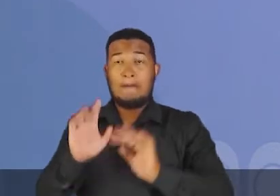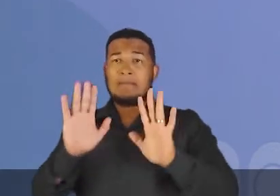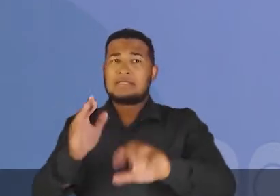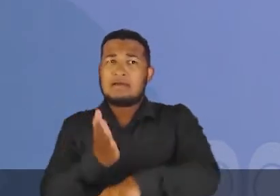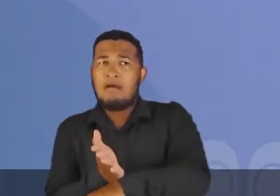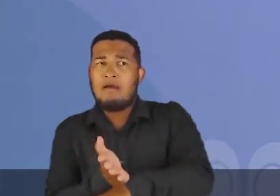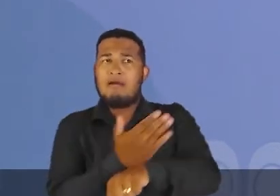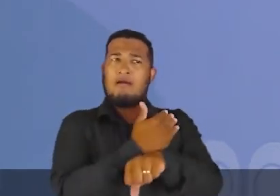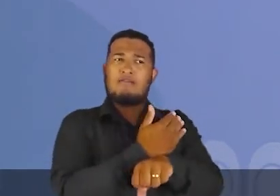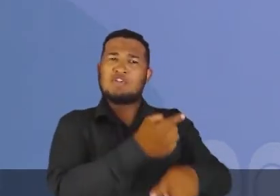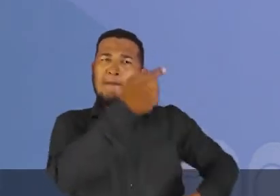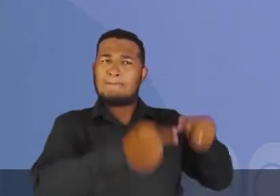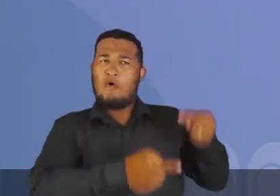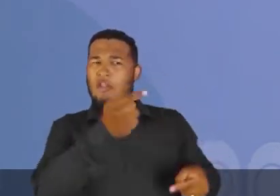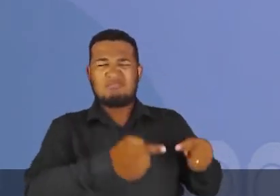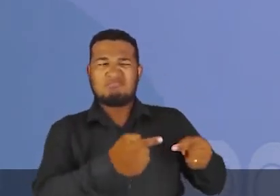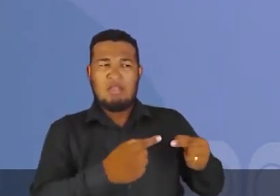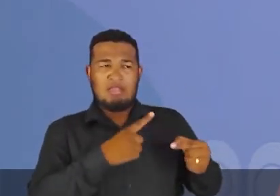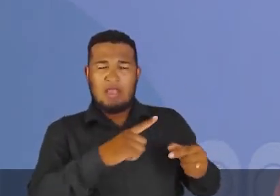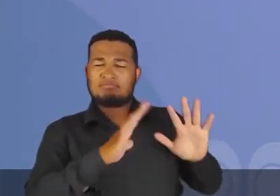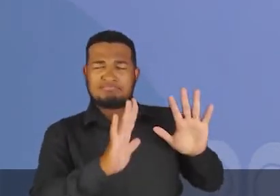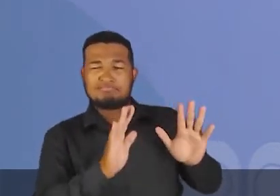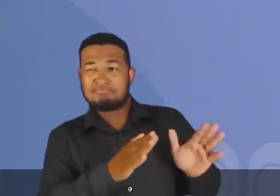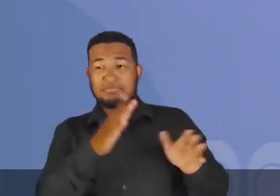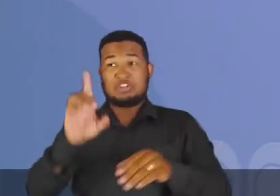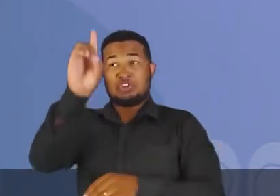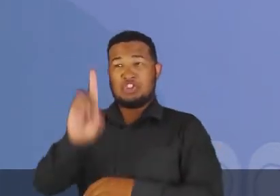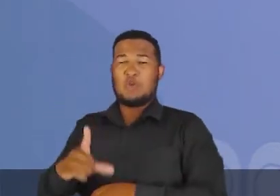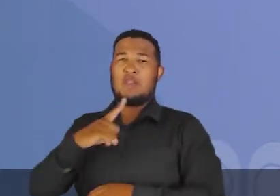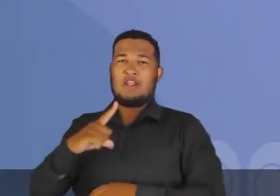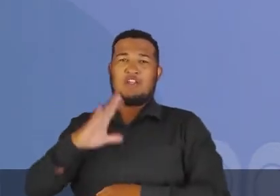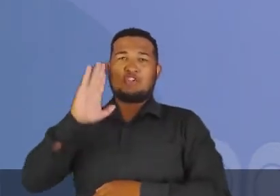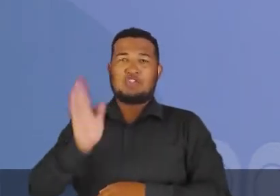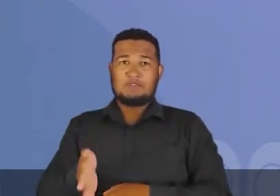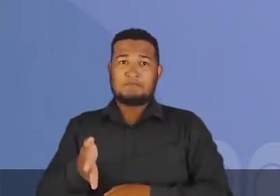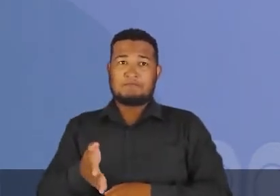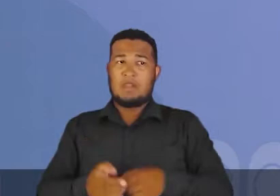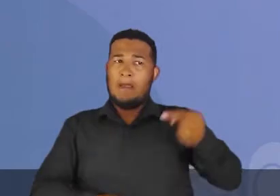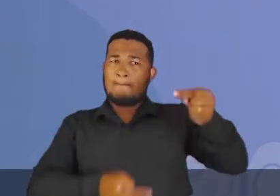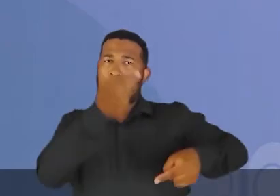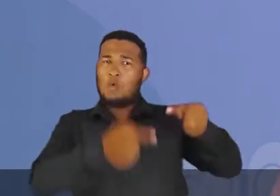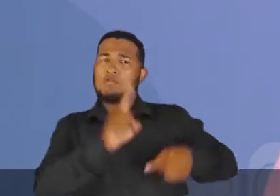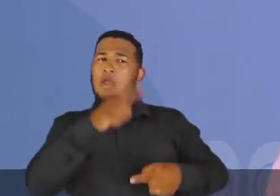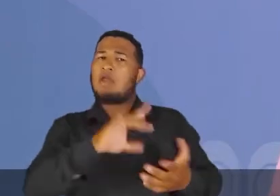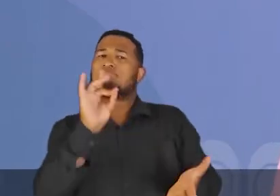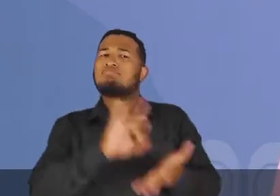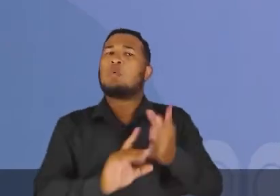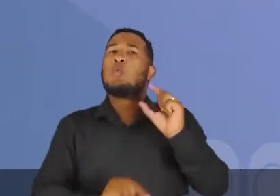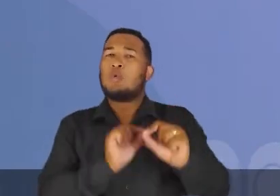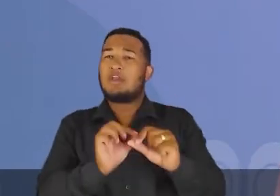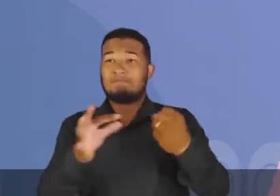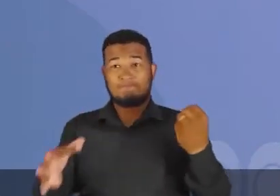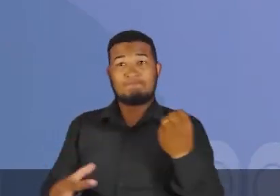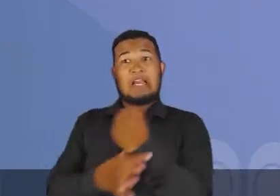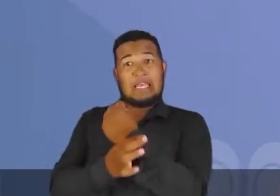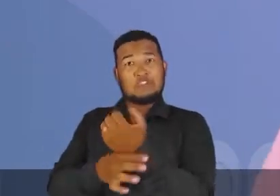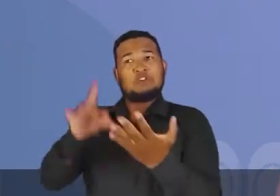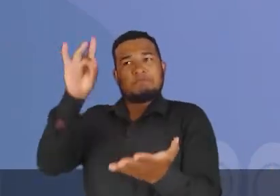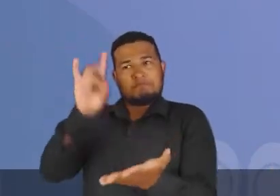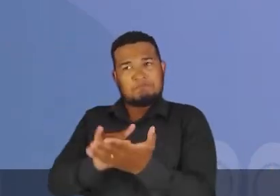antes mesmo da política existir. E a missão da política passa a ser garantir